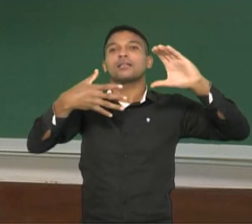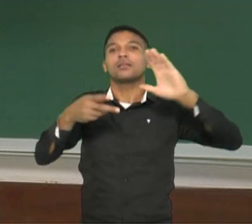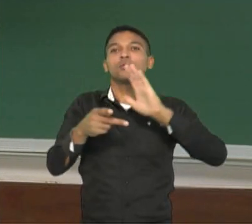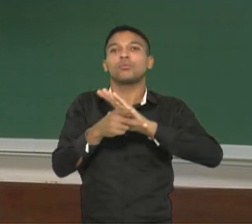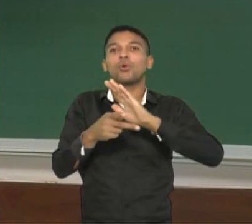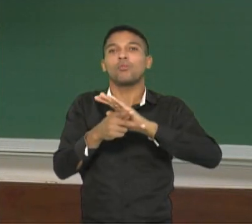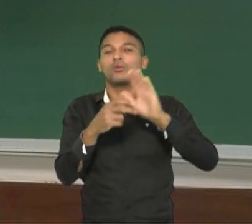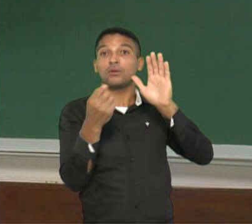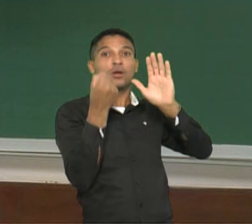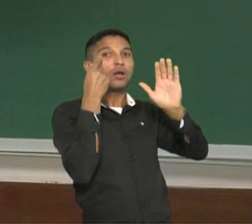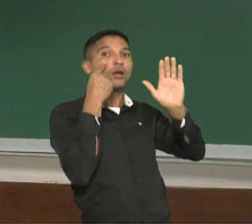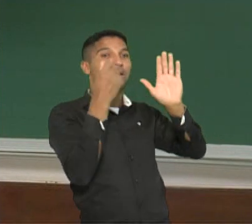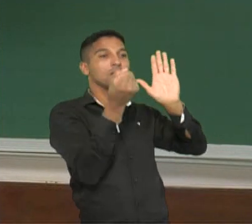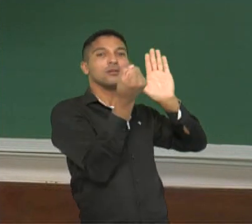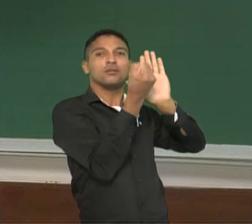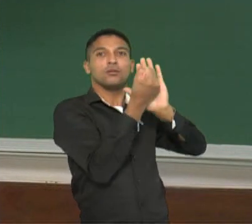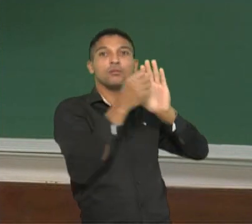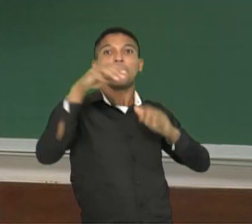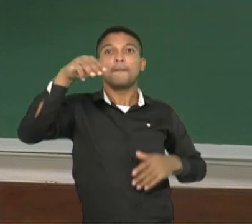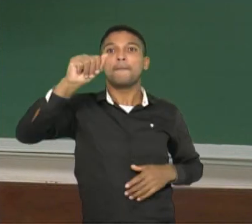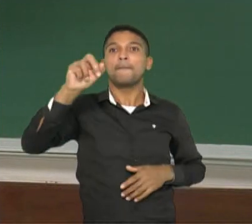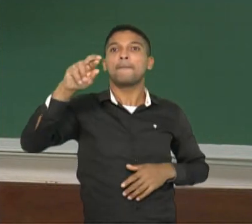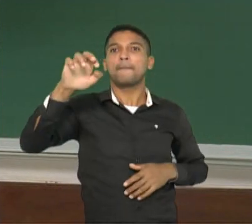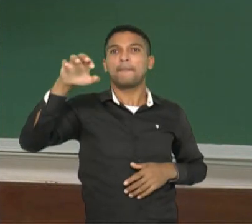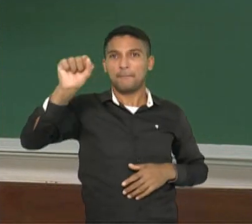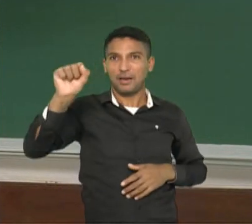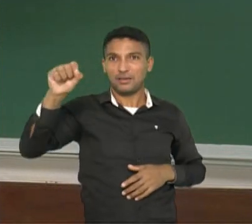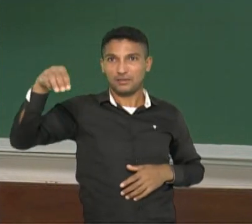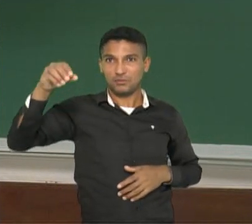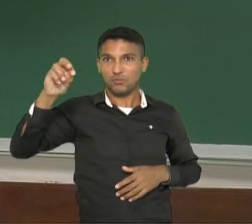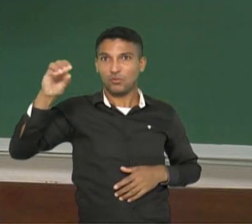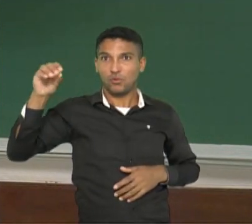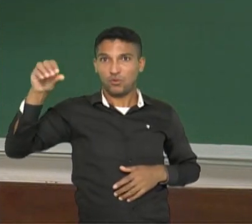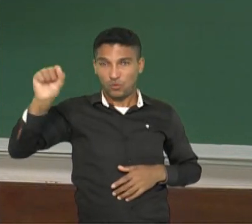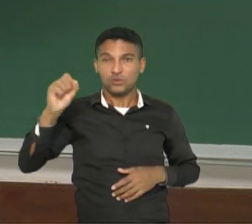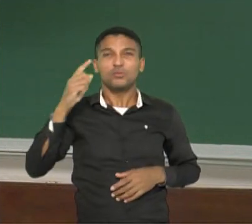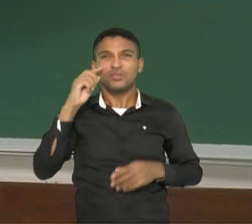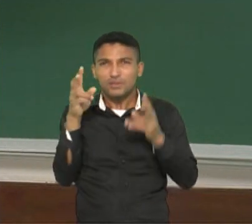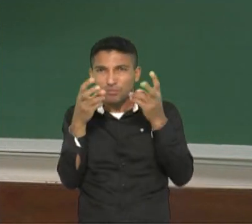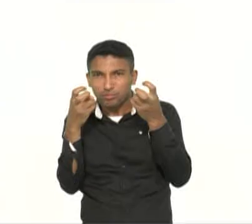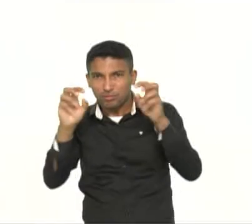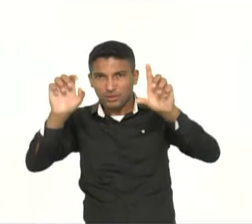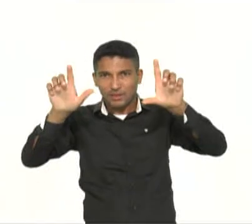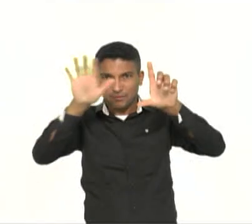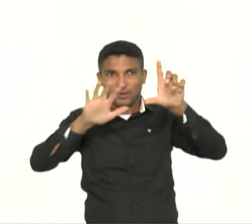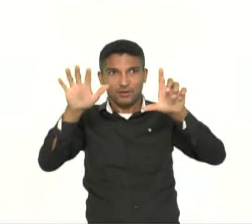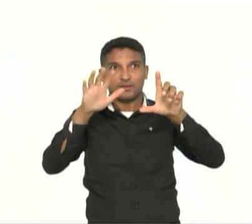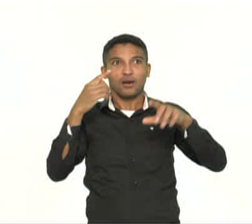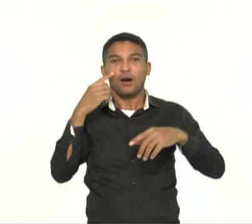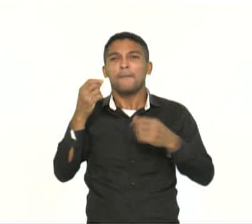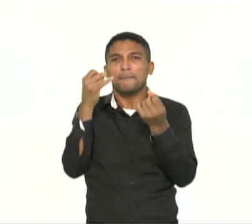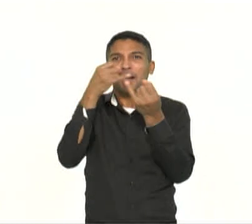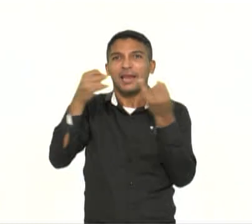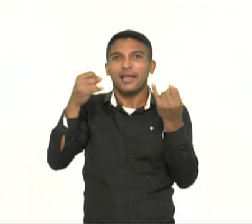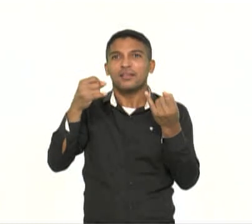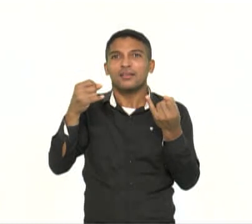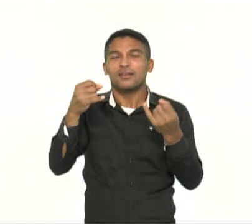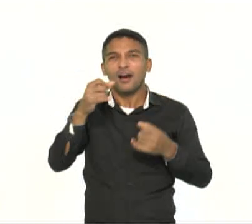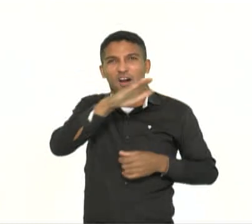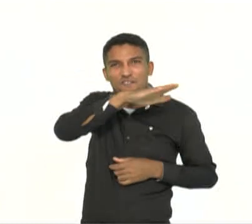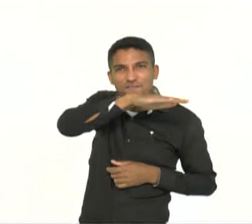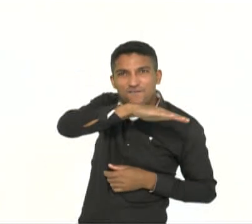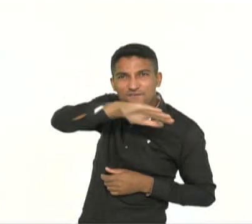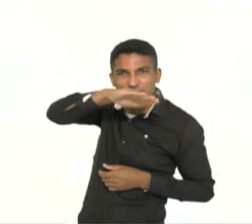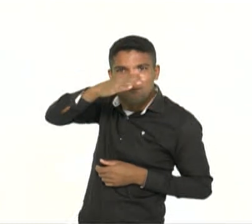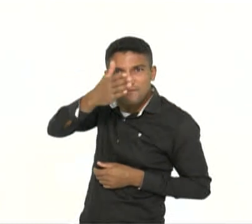a denominação de mares de morros, que é o que você pode também visualizar nessa imagem. Observa com bastante atenção